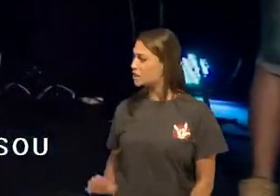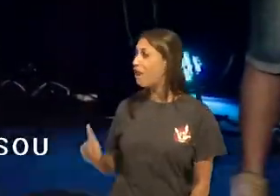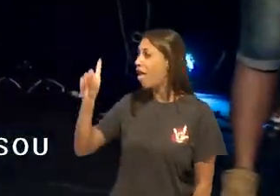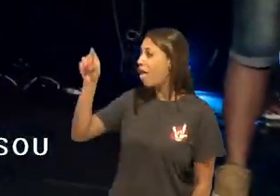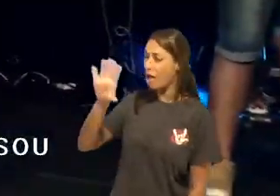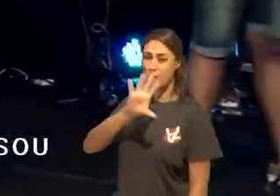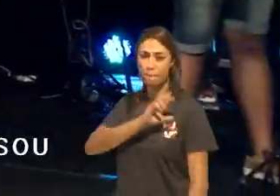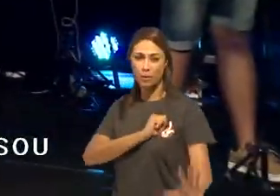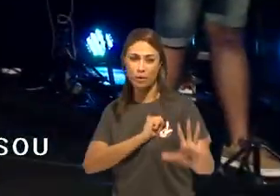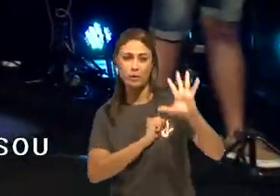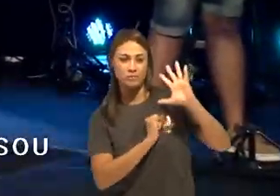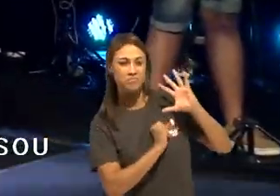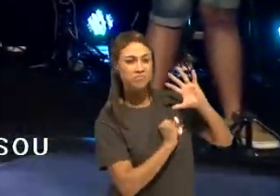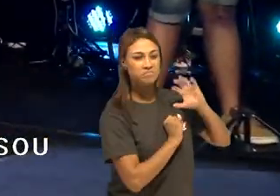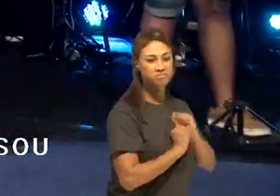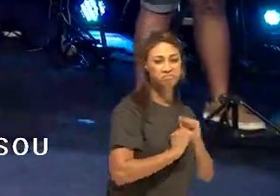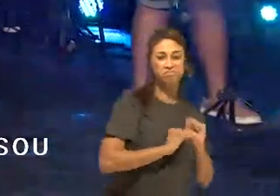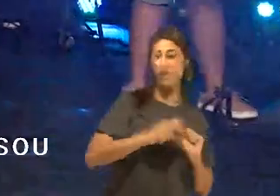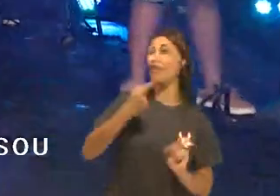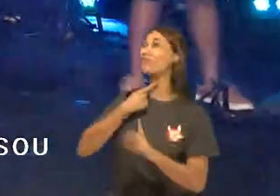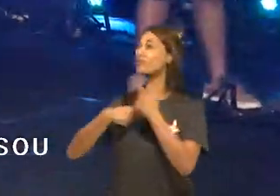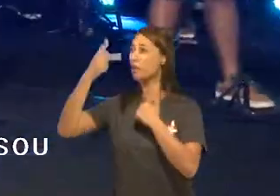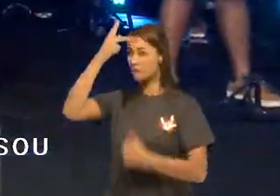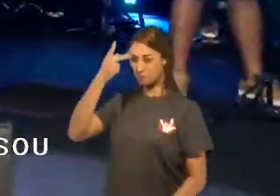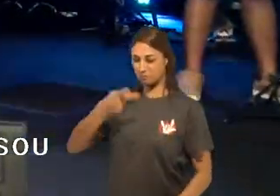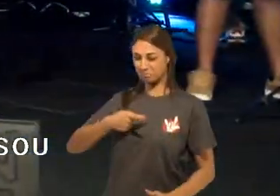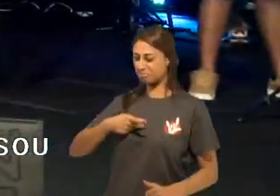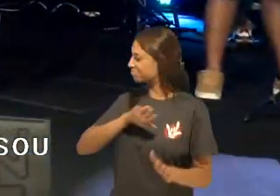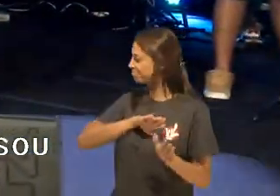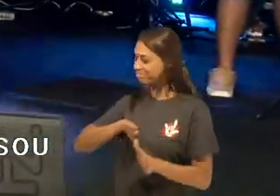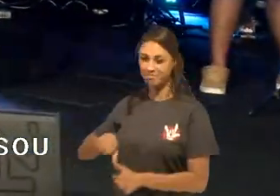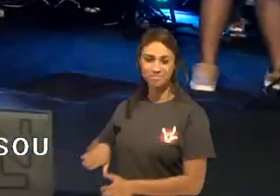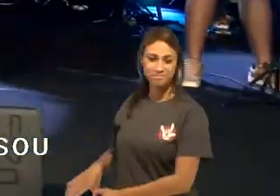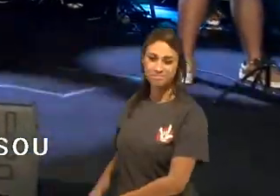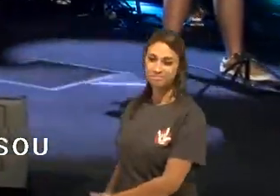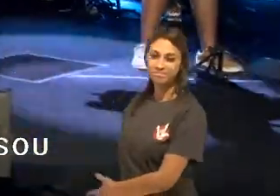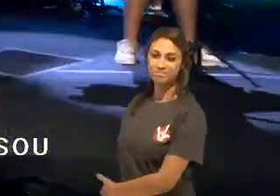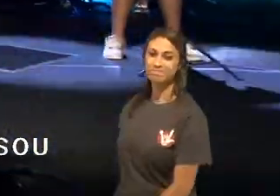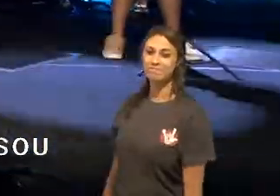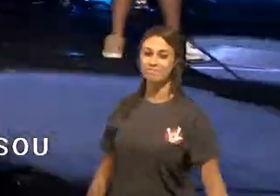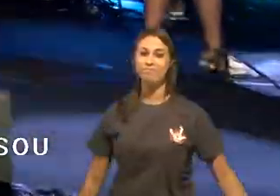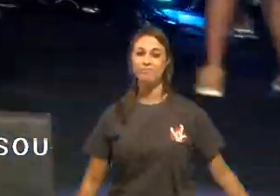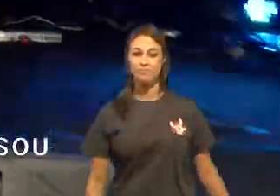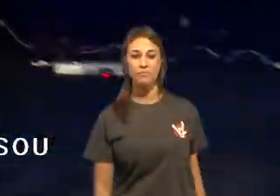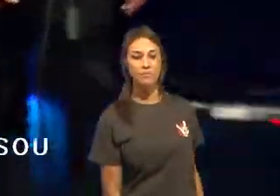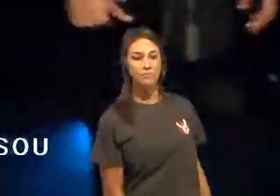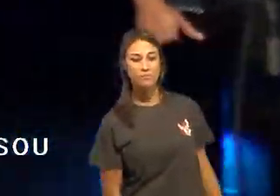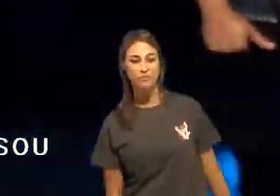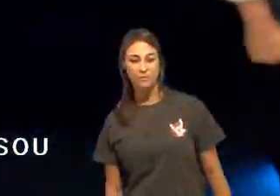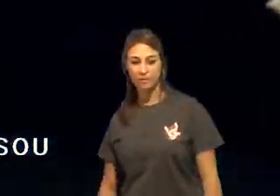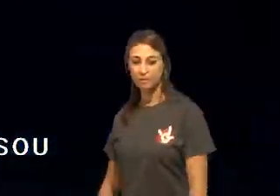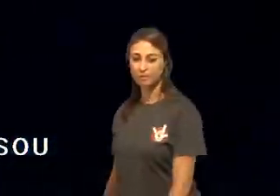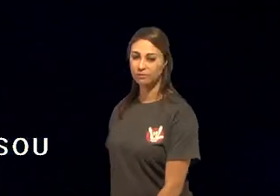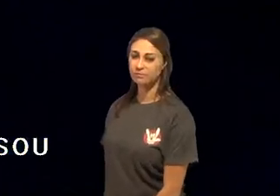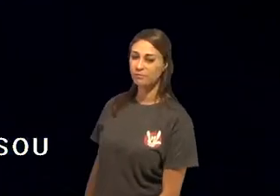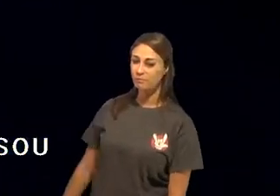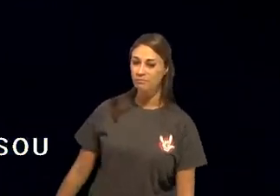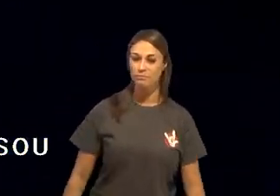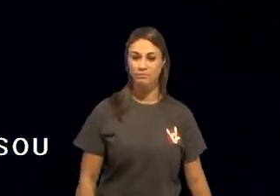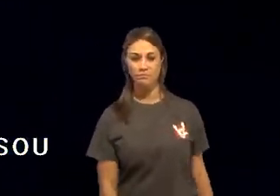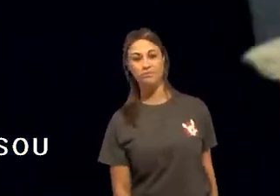amor. Então amar é o que eu sou. A vida coerente do